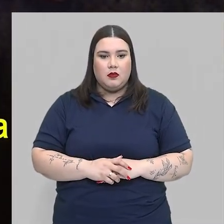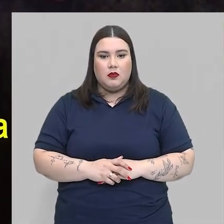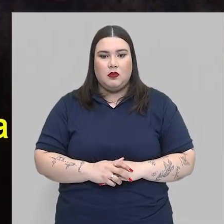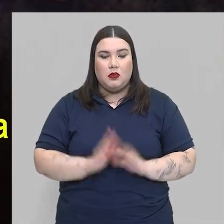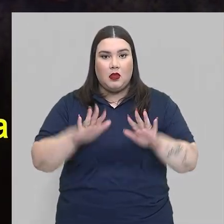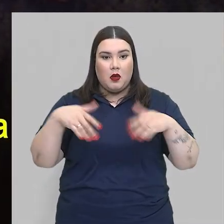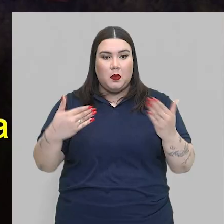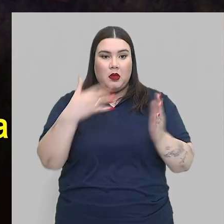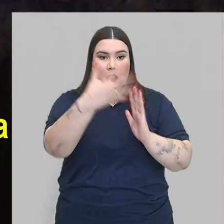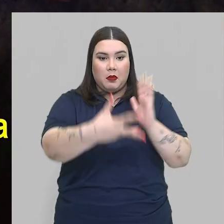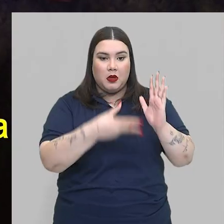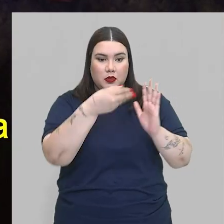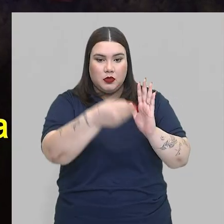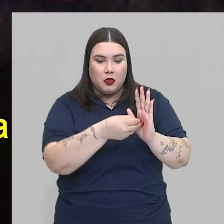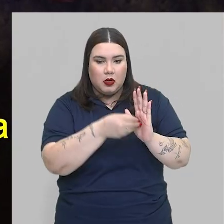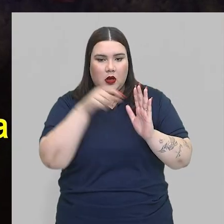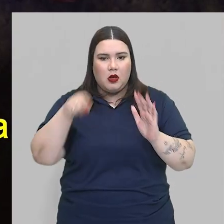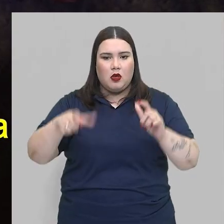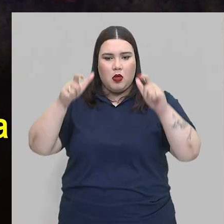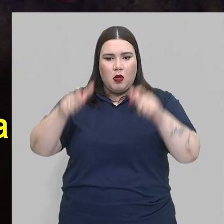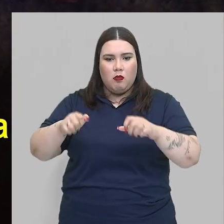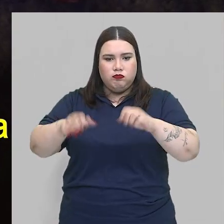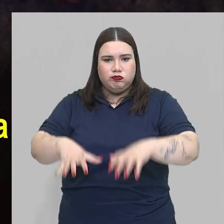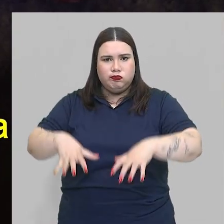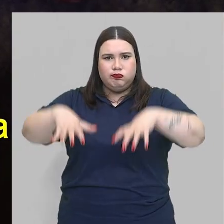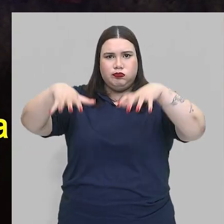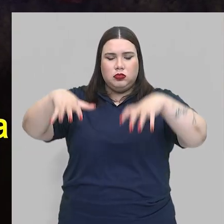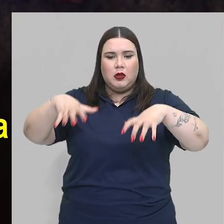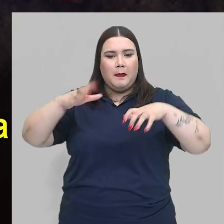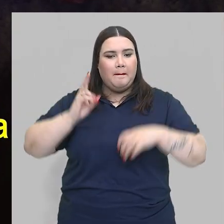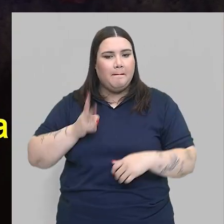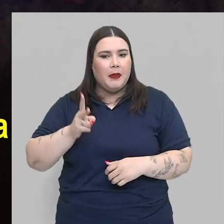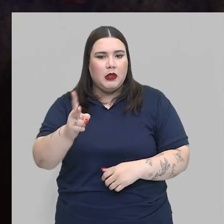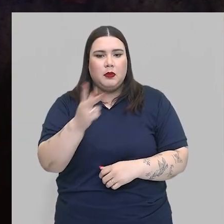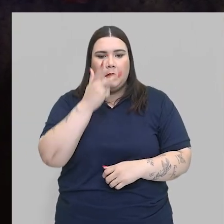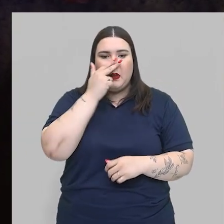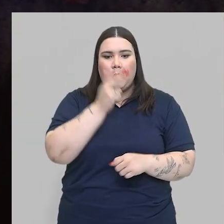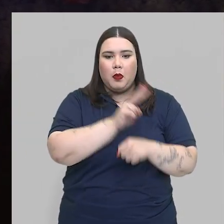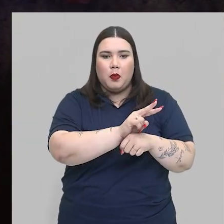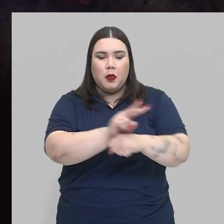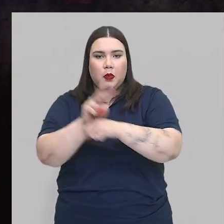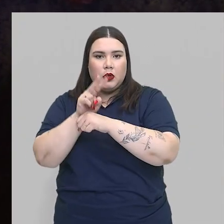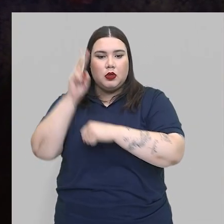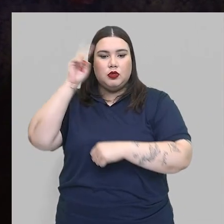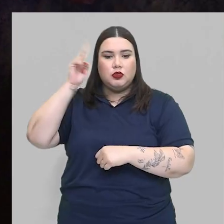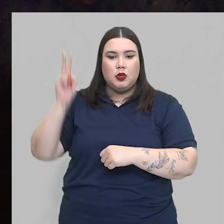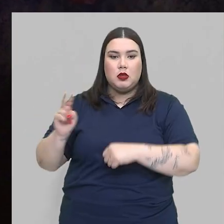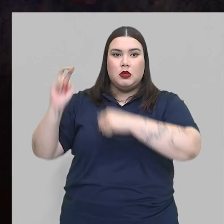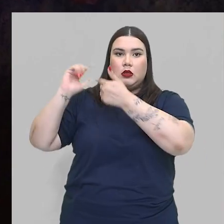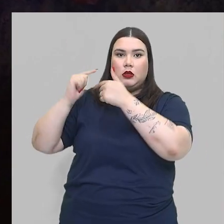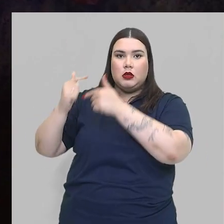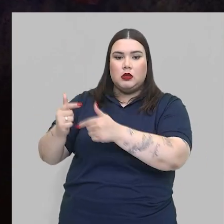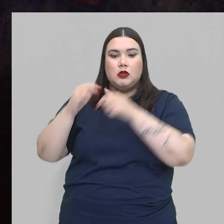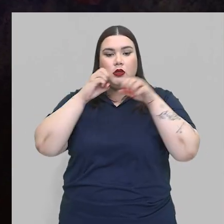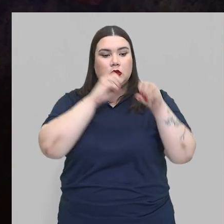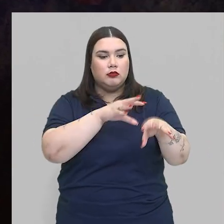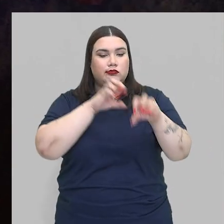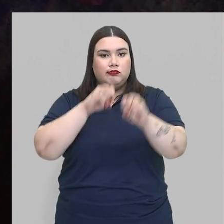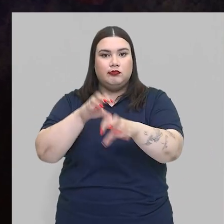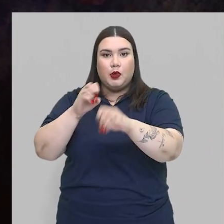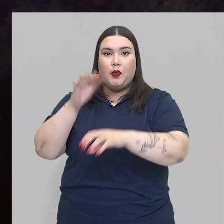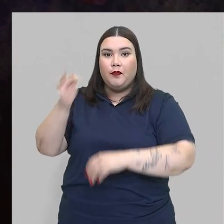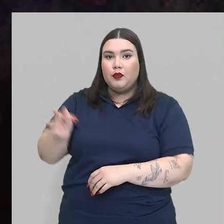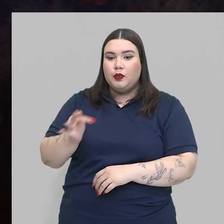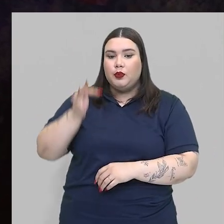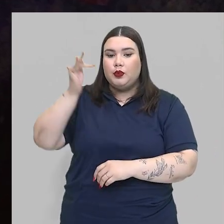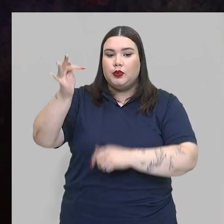No coração da Amazônia, o Monte Roraima permanece como um guardião de histórias e tradições, ensinando às